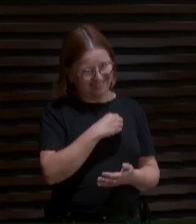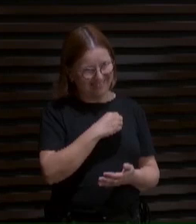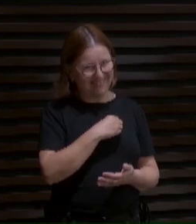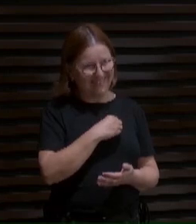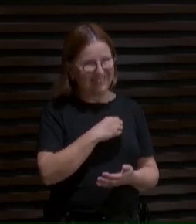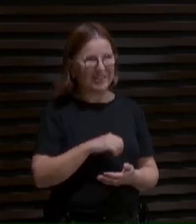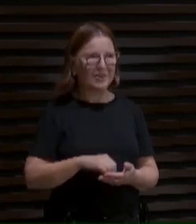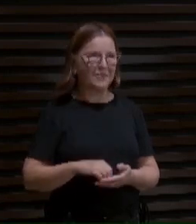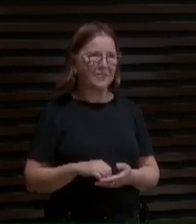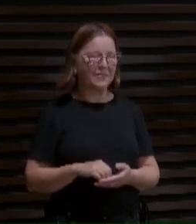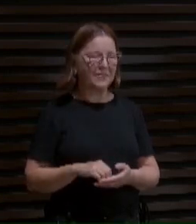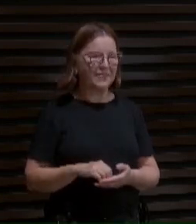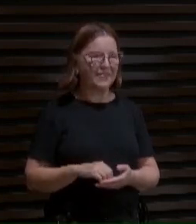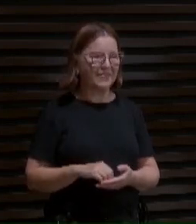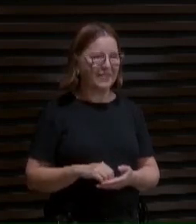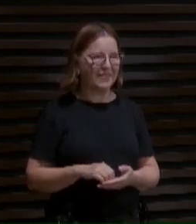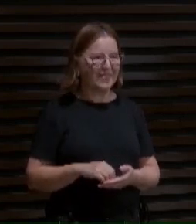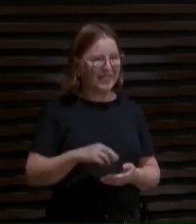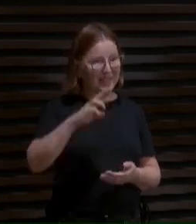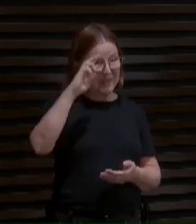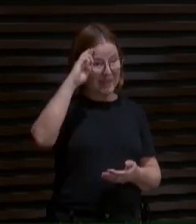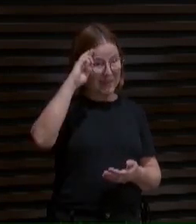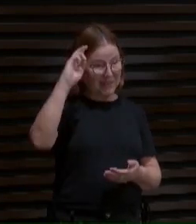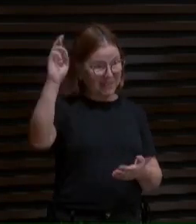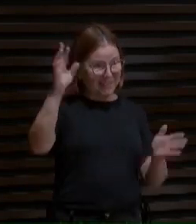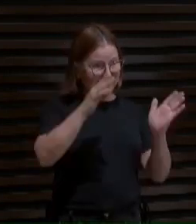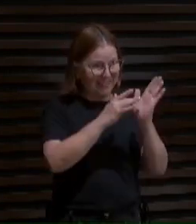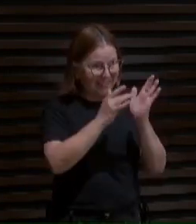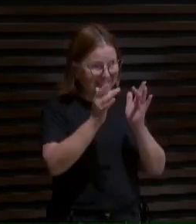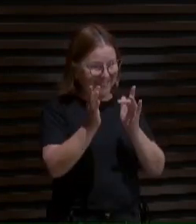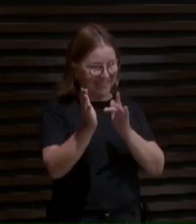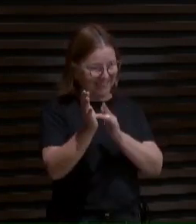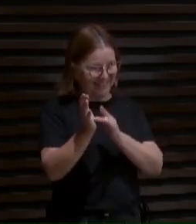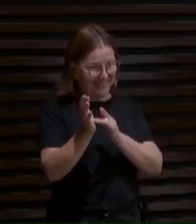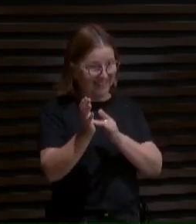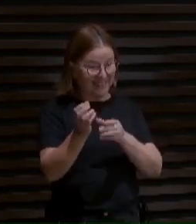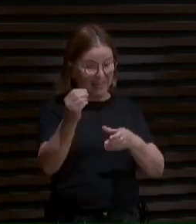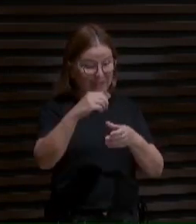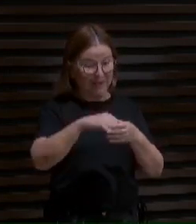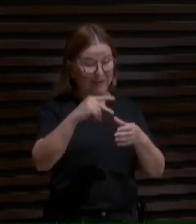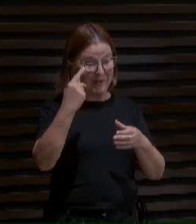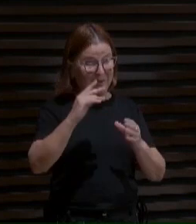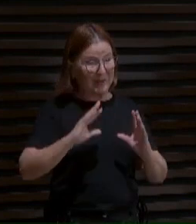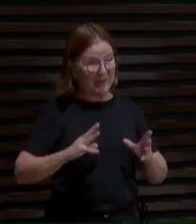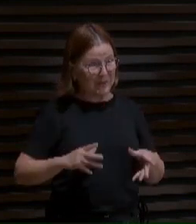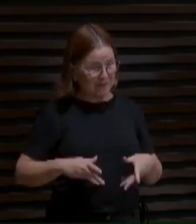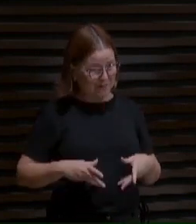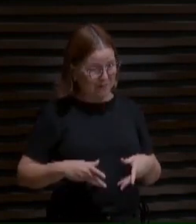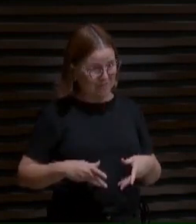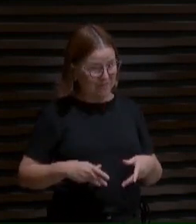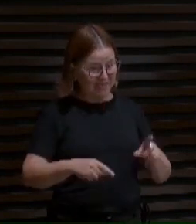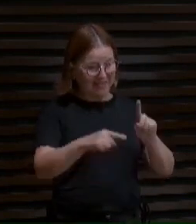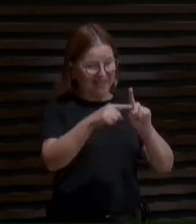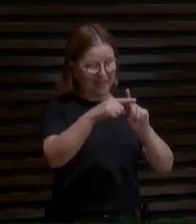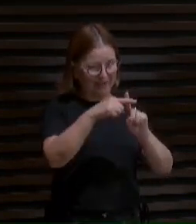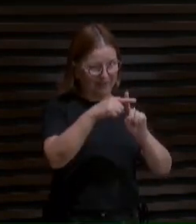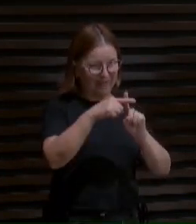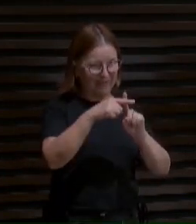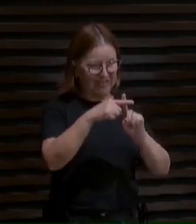que ele leva no seu corpo ali na cruz, este crápula,